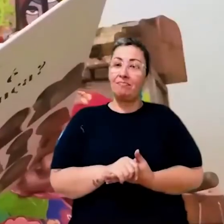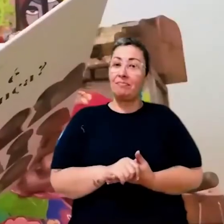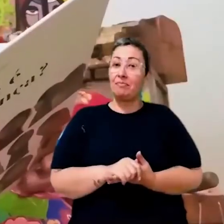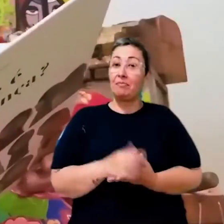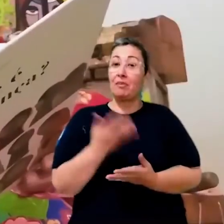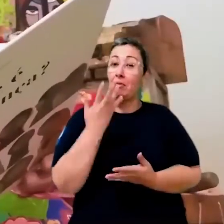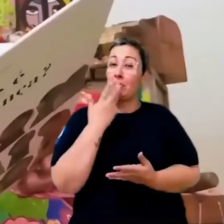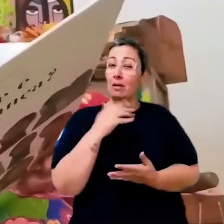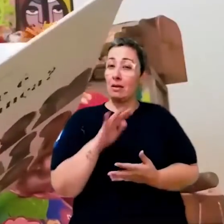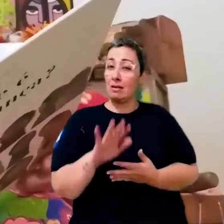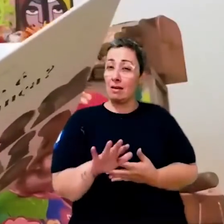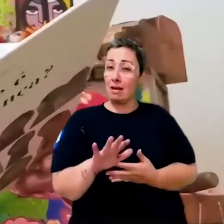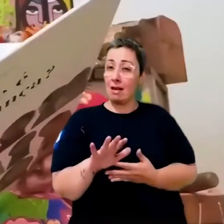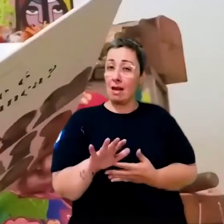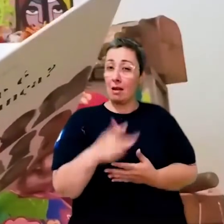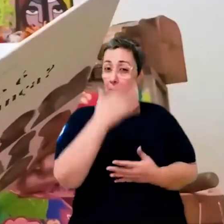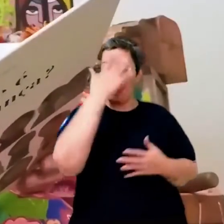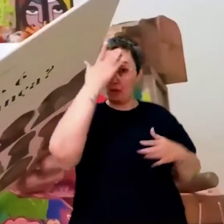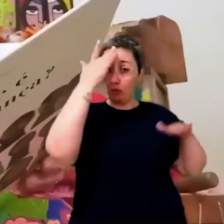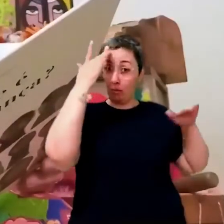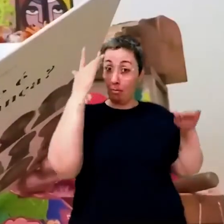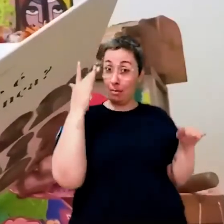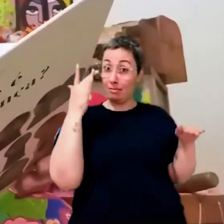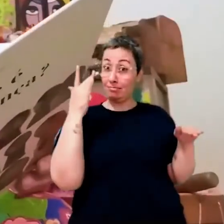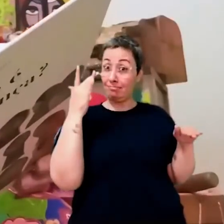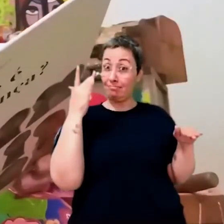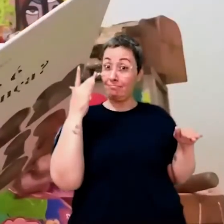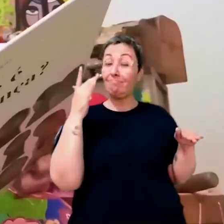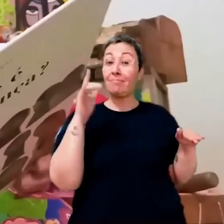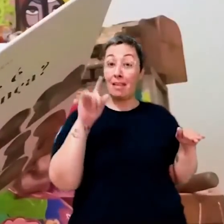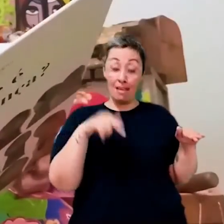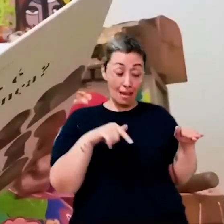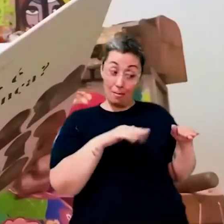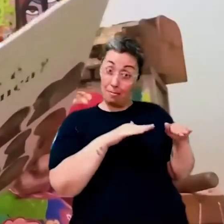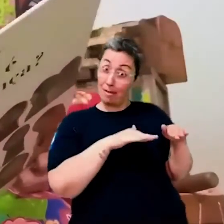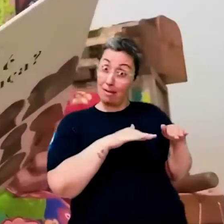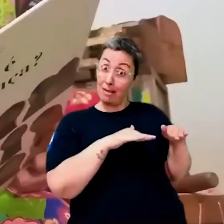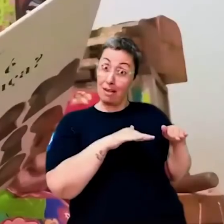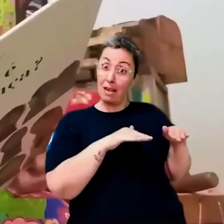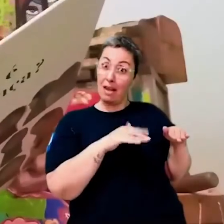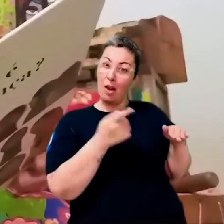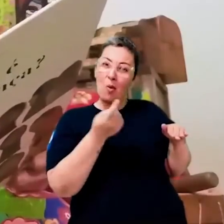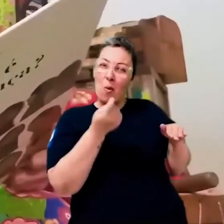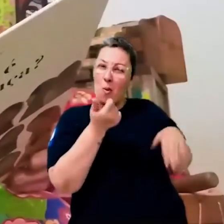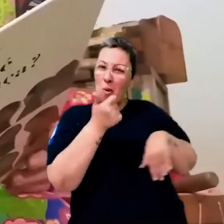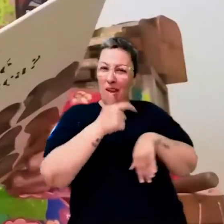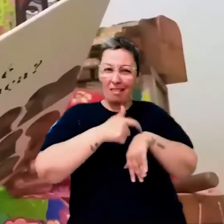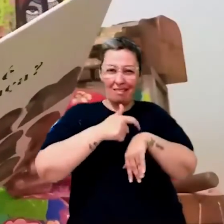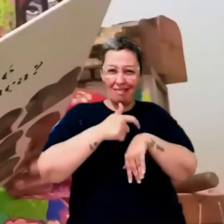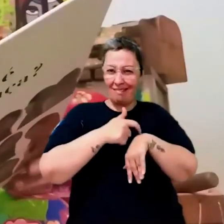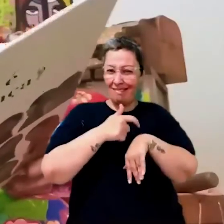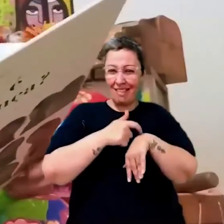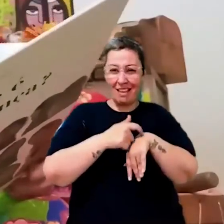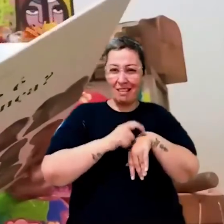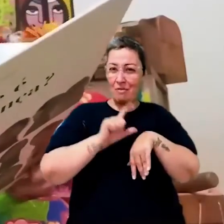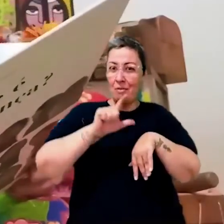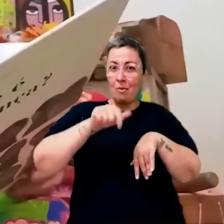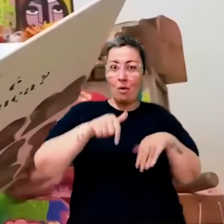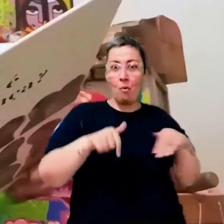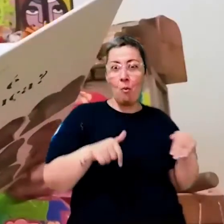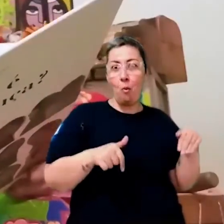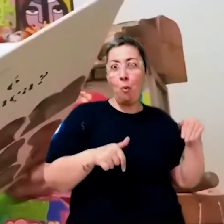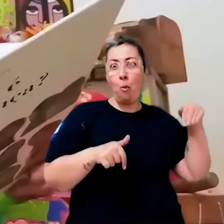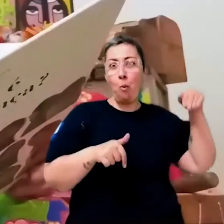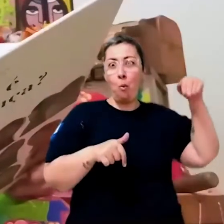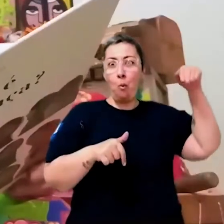Uma criança é uma pessoa pequena. Ela só é pequena por pouco tempo, depois se torna